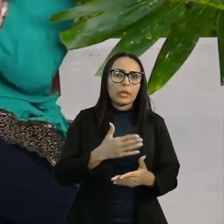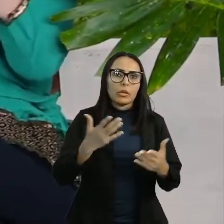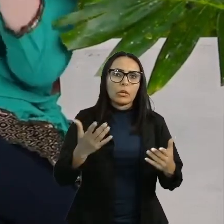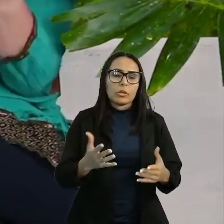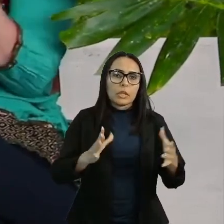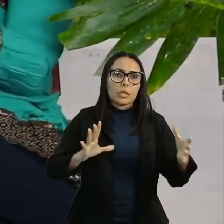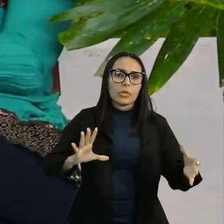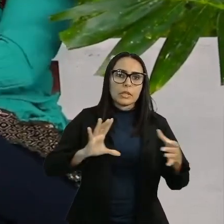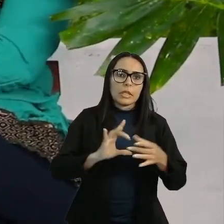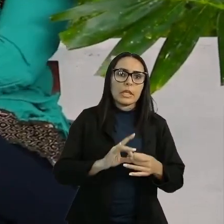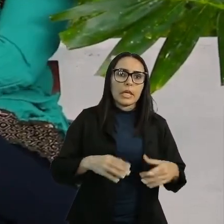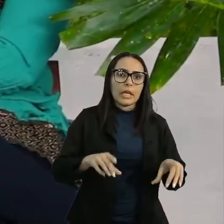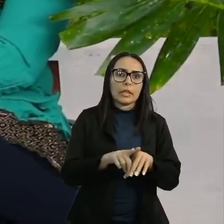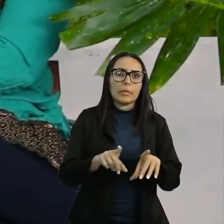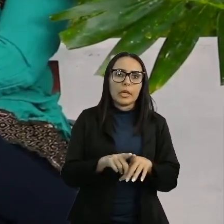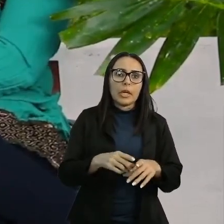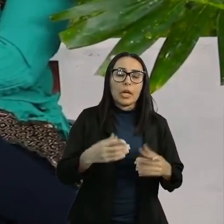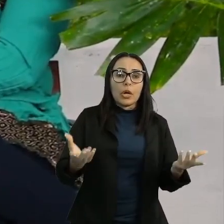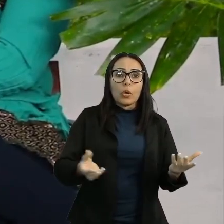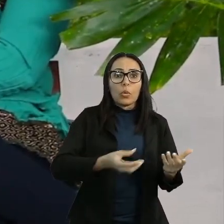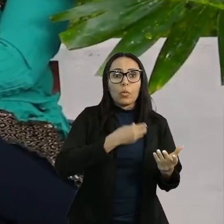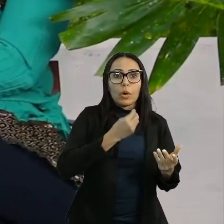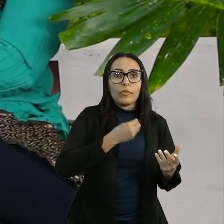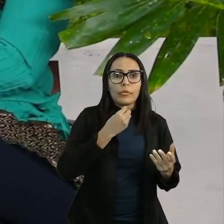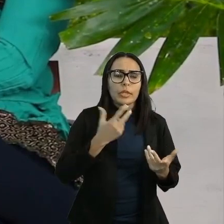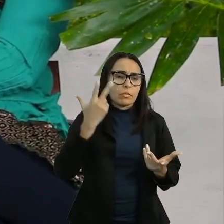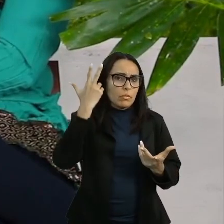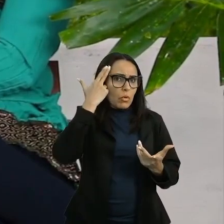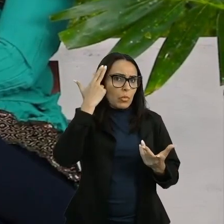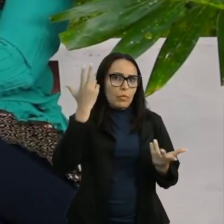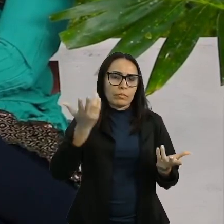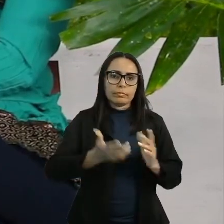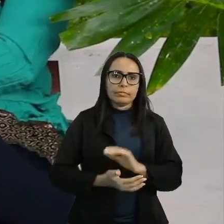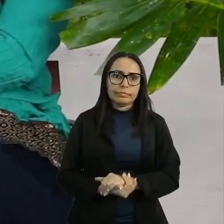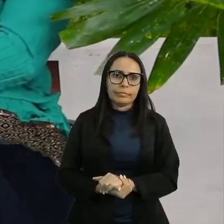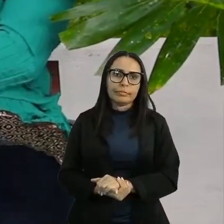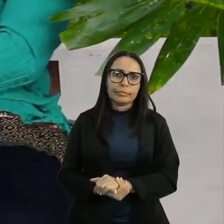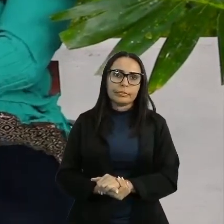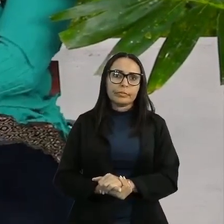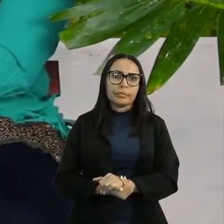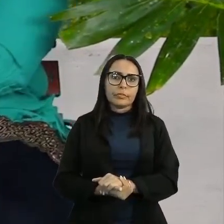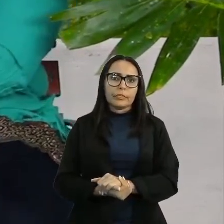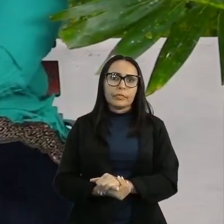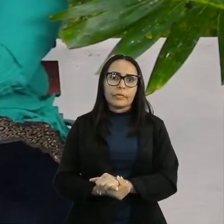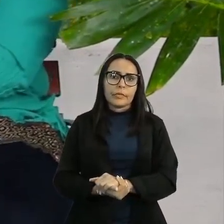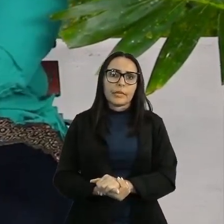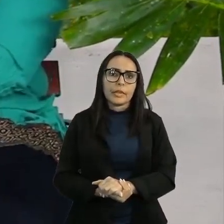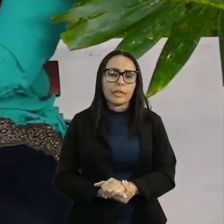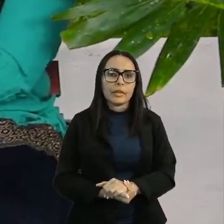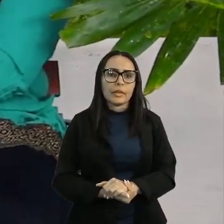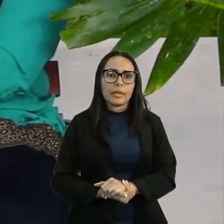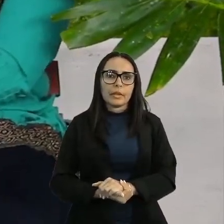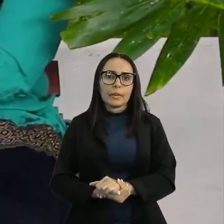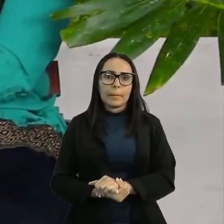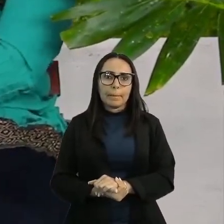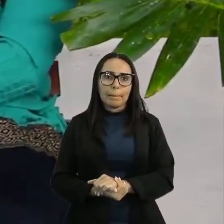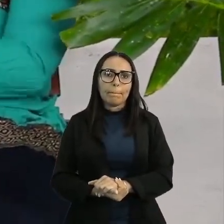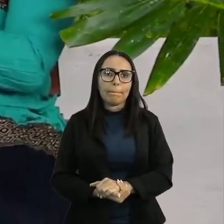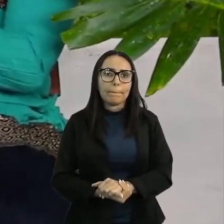tem um significado. E a corrente? Ok, eu tenho duas, né? Ah. Uma é a Tulasi, é uma árvore sagrada, vocês acompanharam